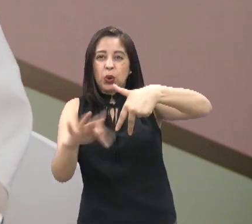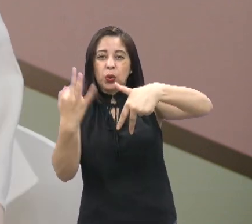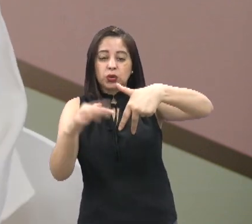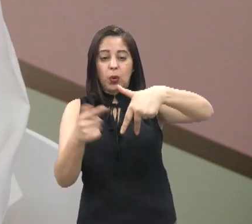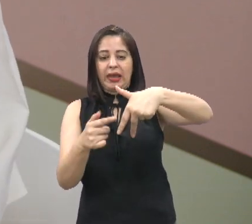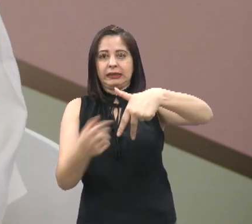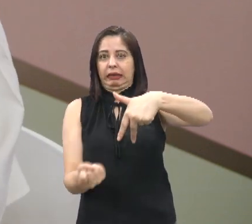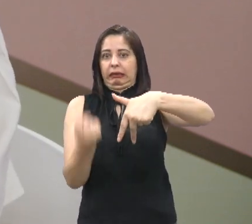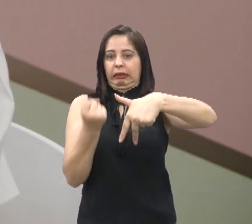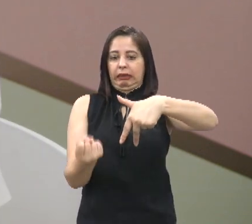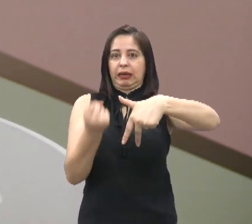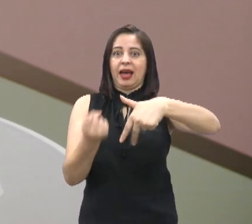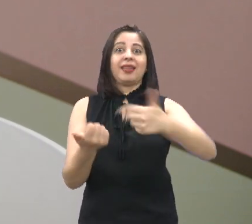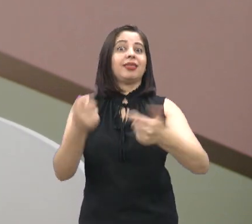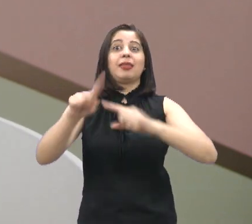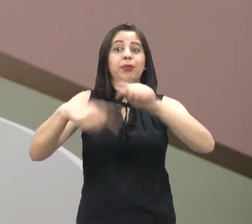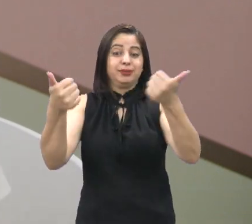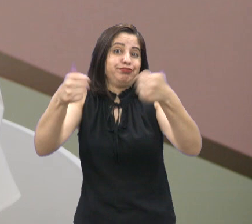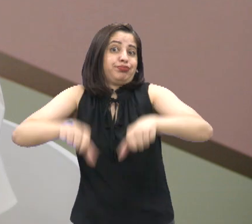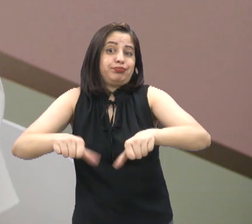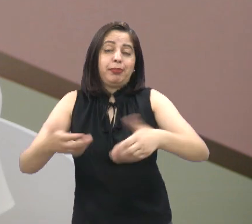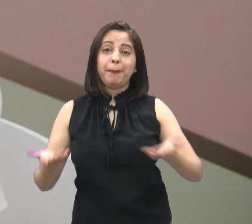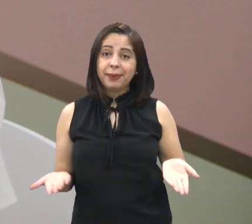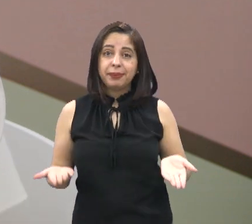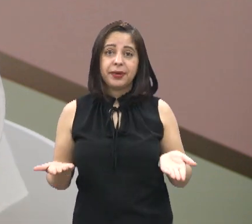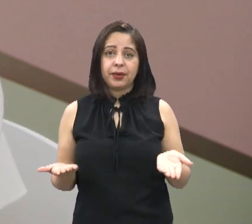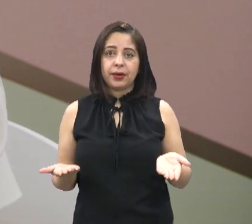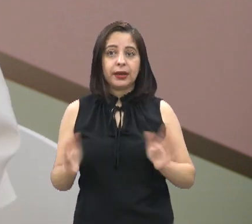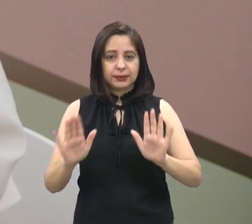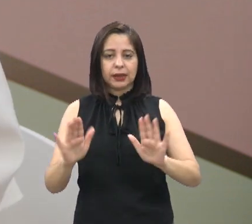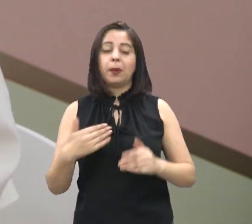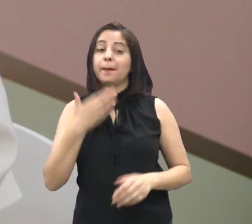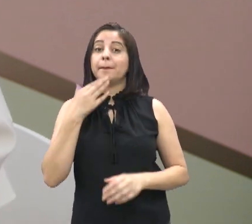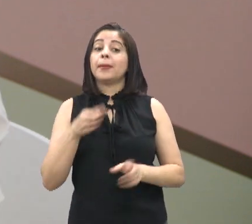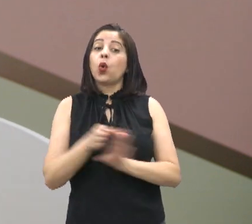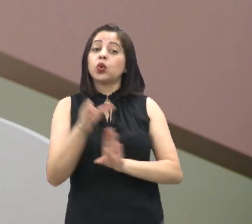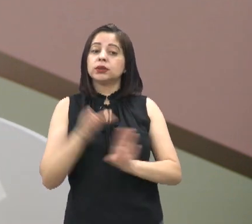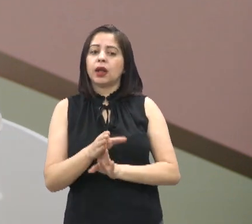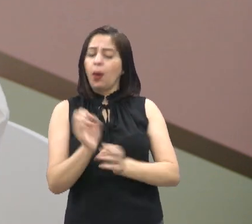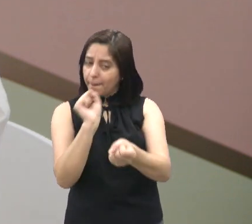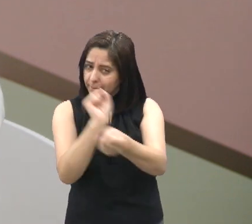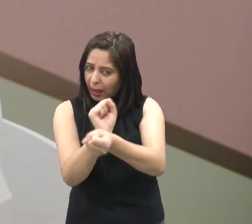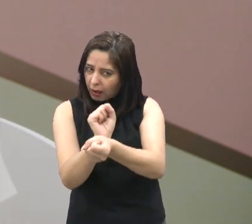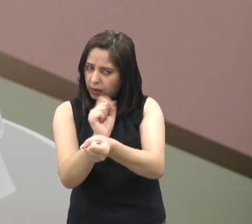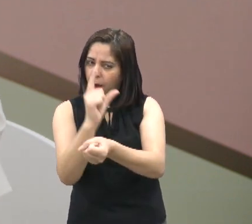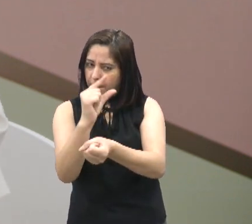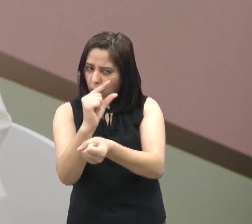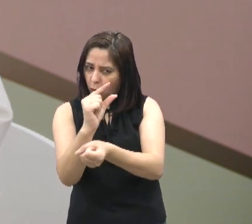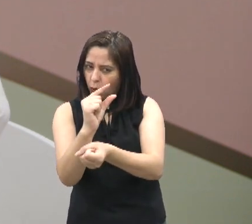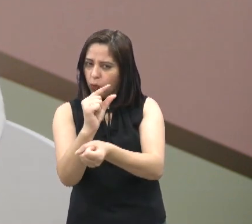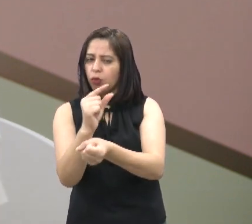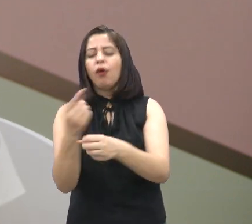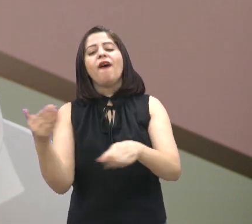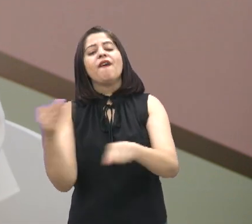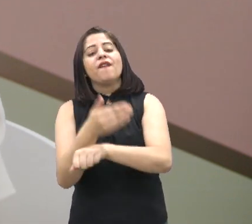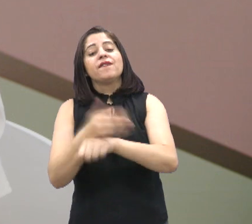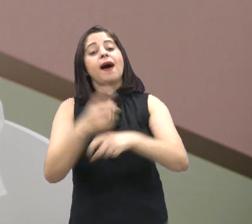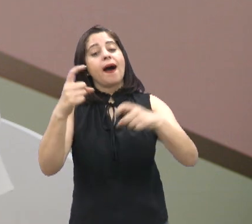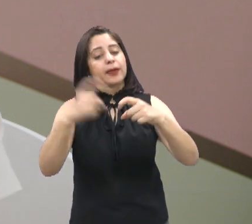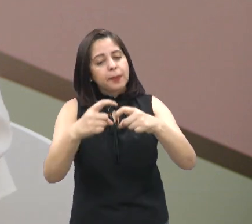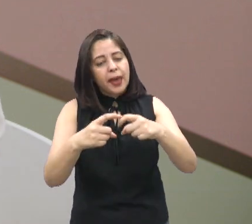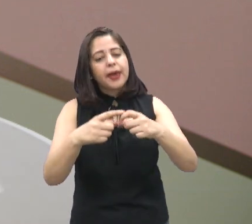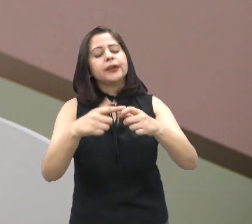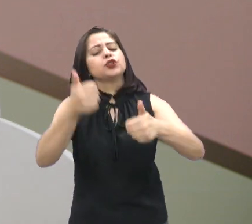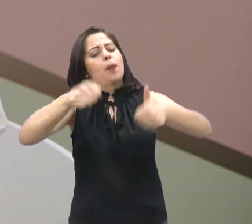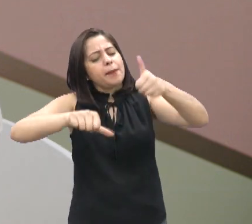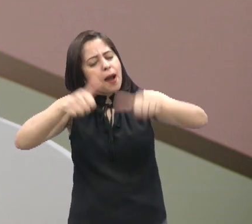vezes piora a dor, né? Então, eu prefiro parar um pouquinho, examinar, ver o que está acontecendo, tratar, para